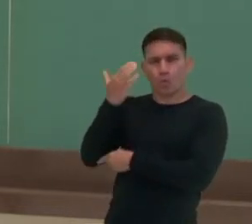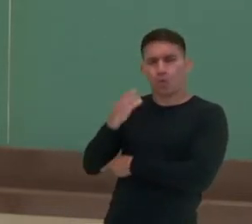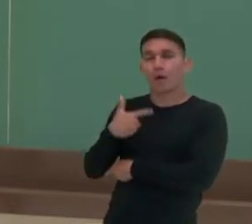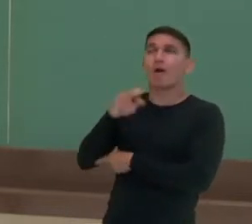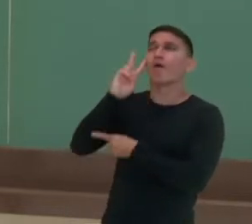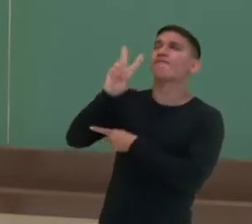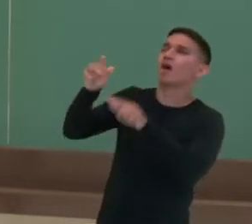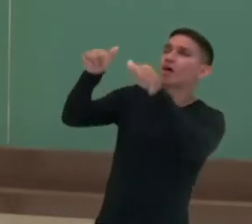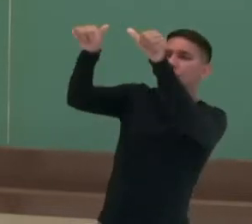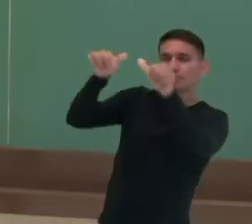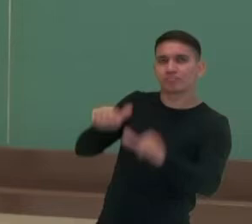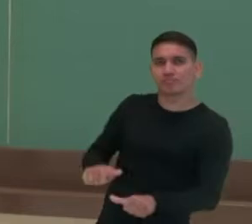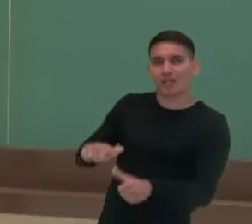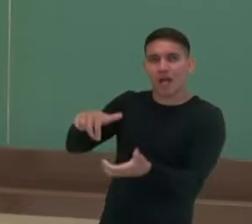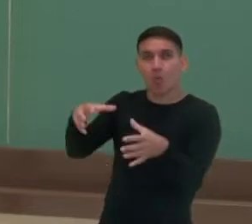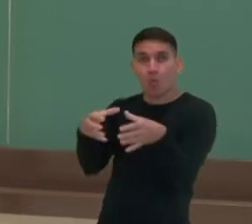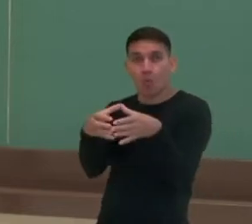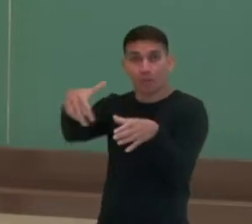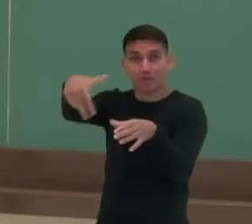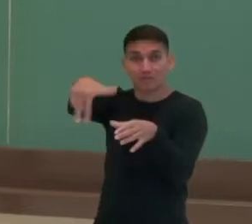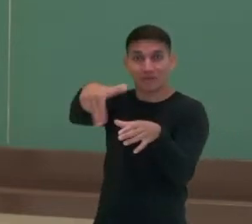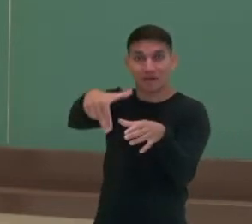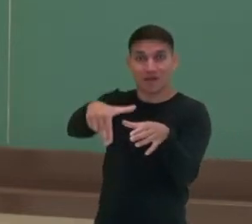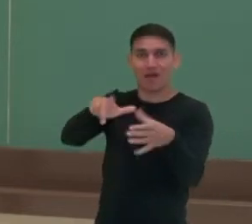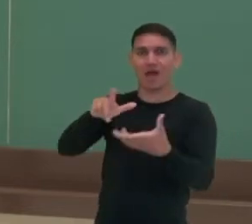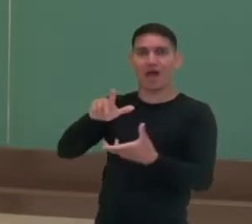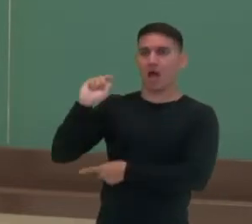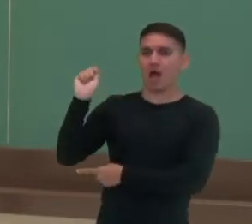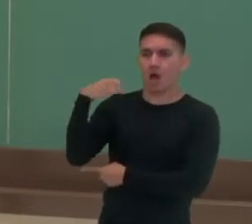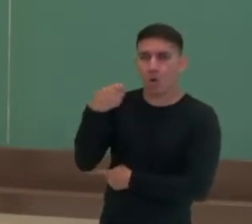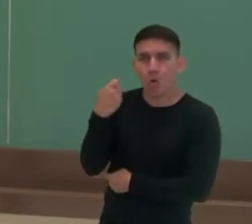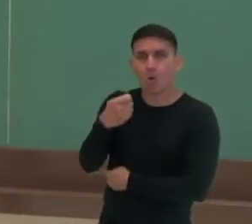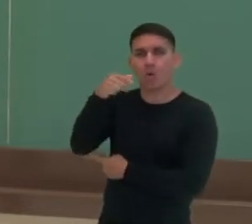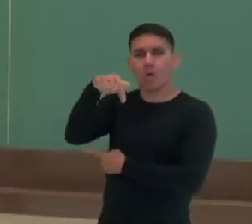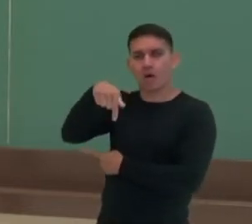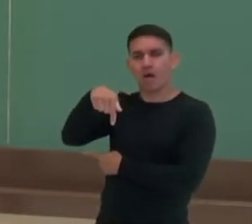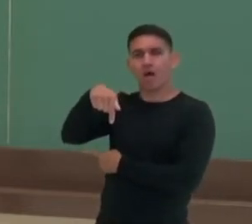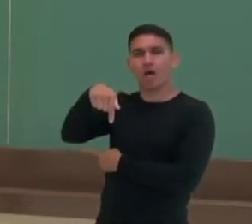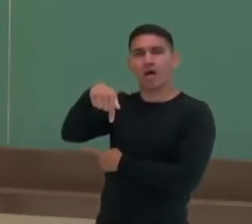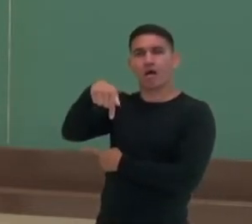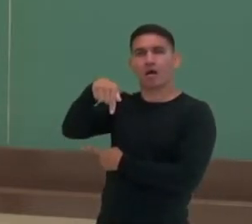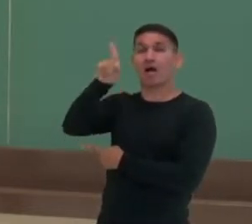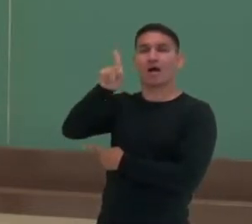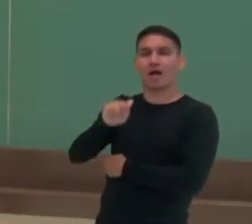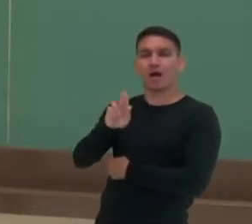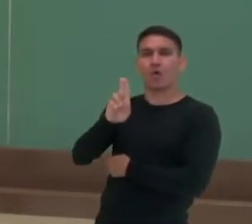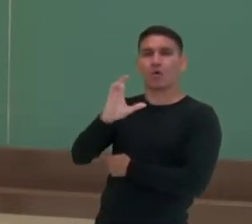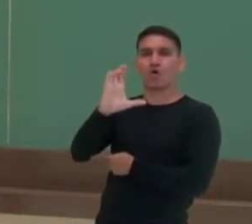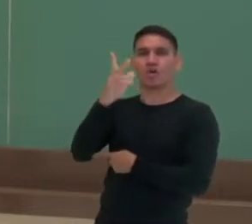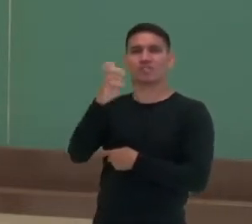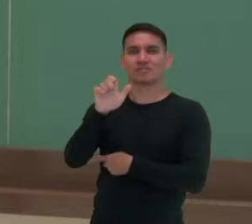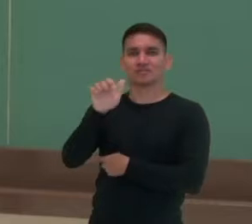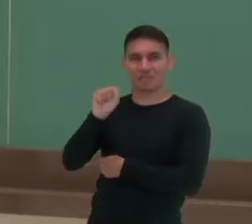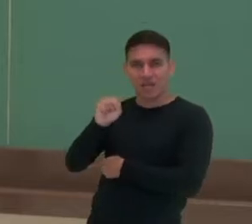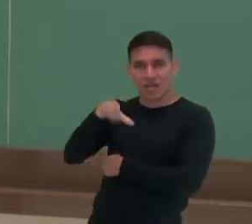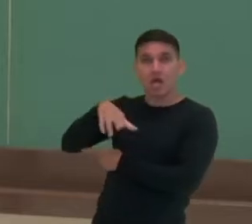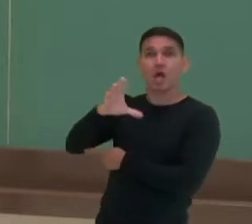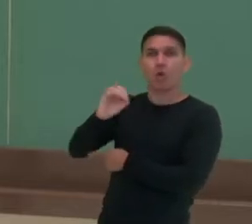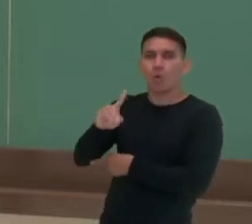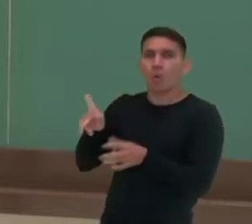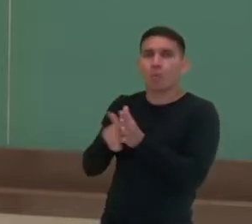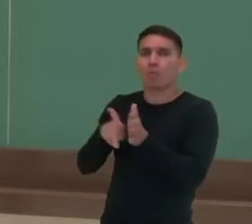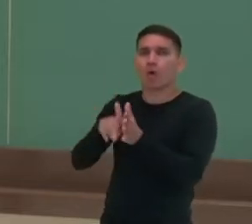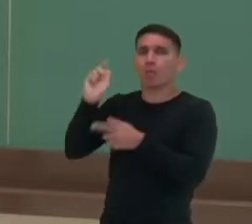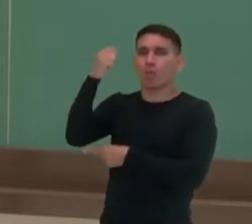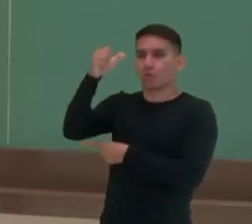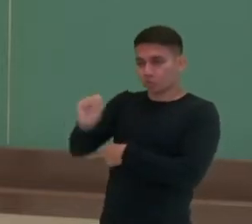de dança gauchesca. Grupo de dança gauchesca, os gaúchos, oriundos do Rio Grande do Sul.